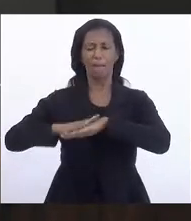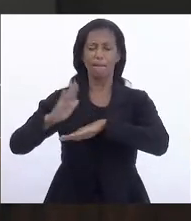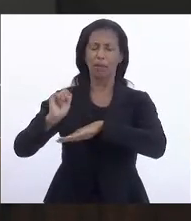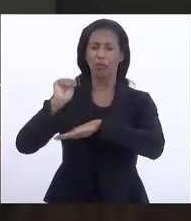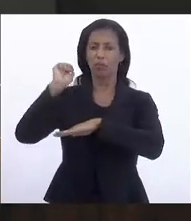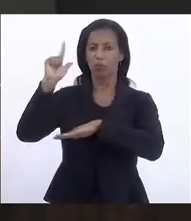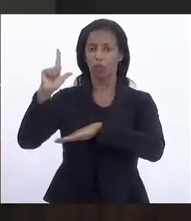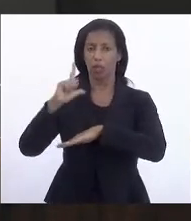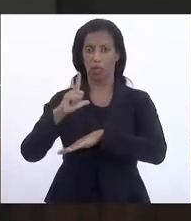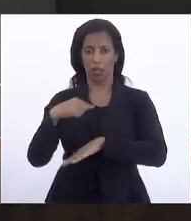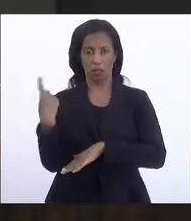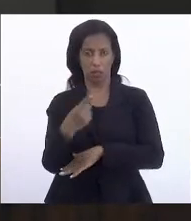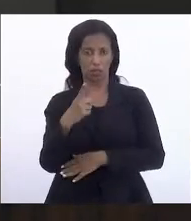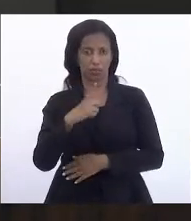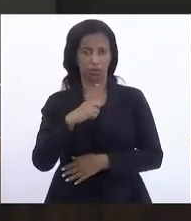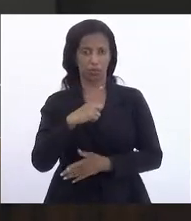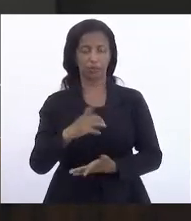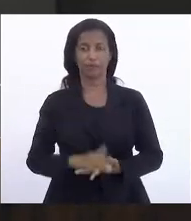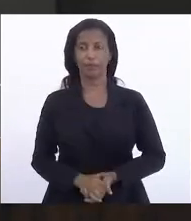nós temos